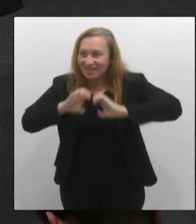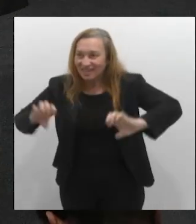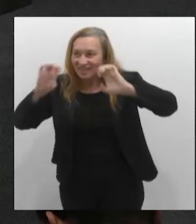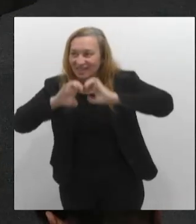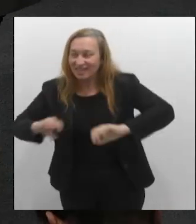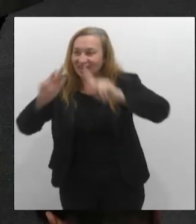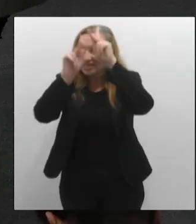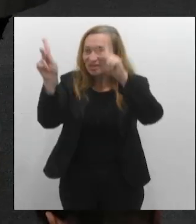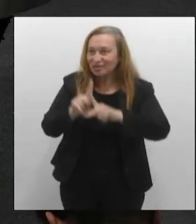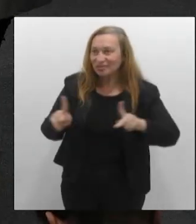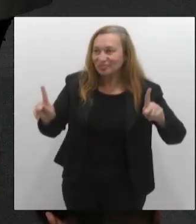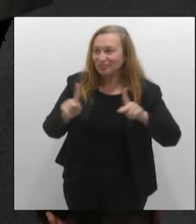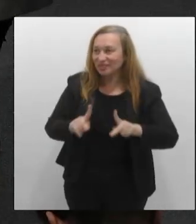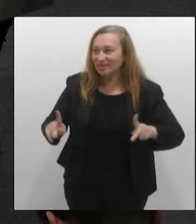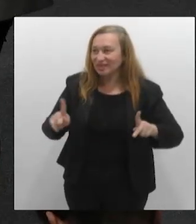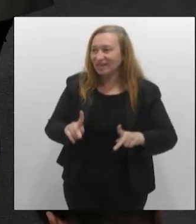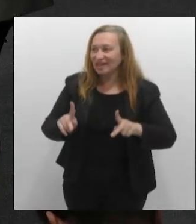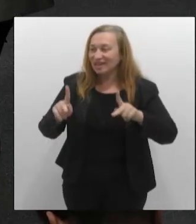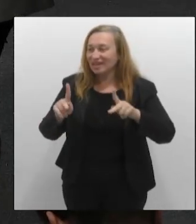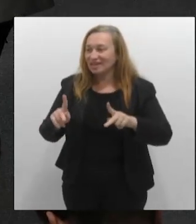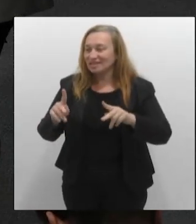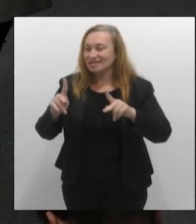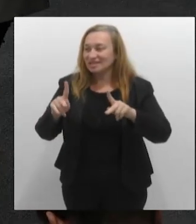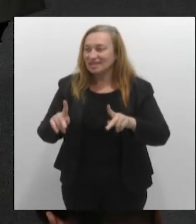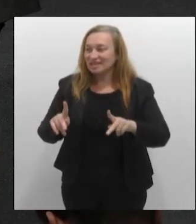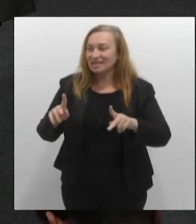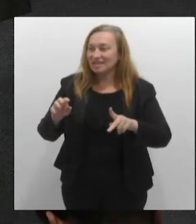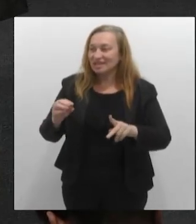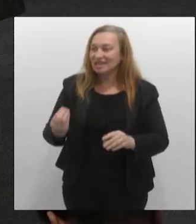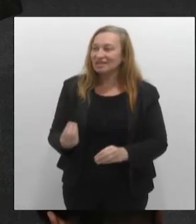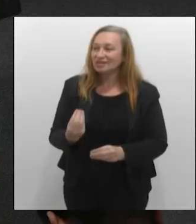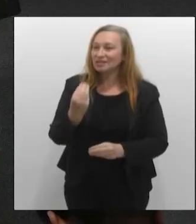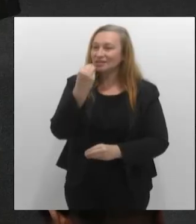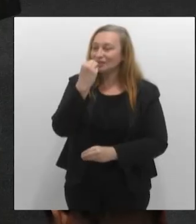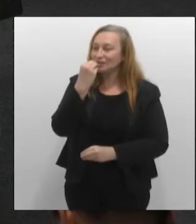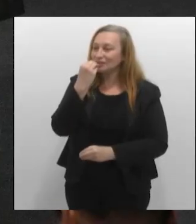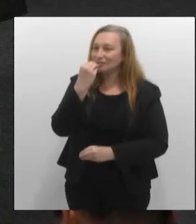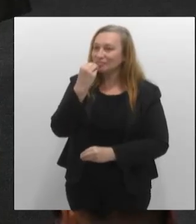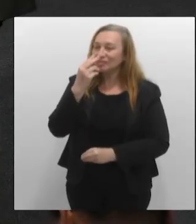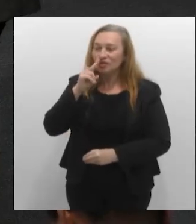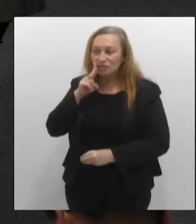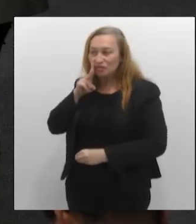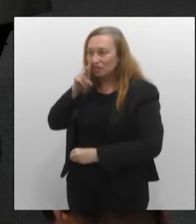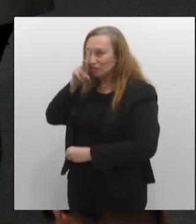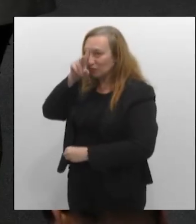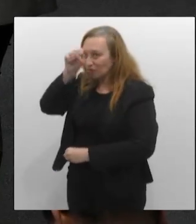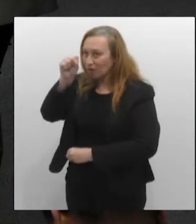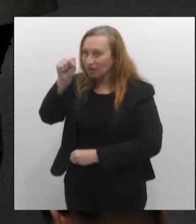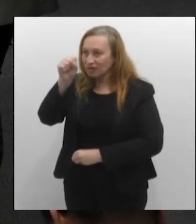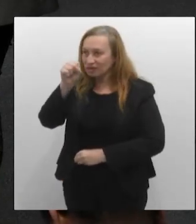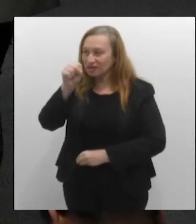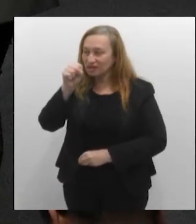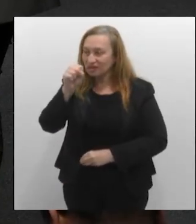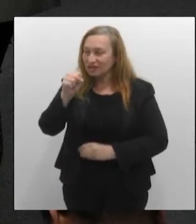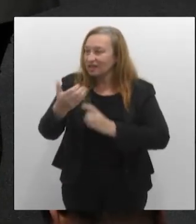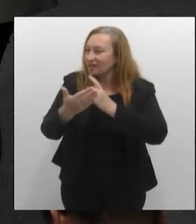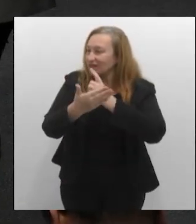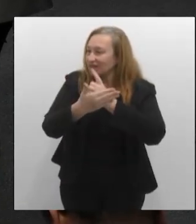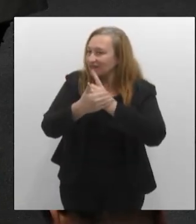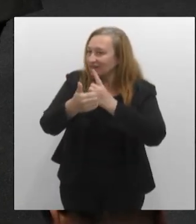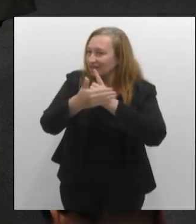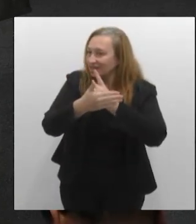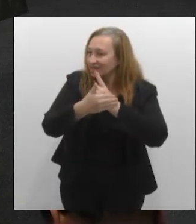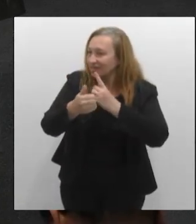paz. Na Eucaristia encontra sua força, na caridade a